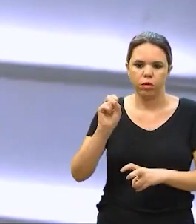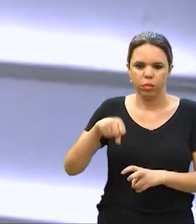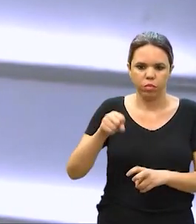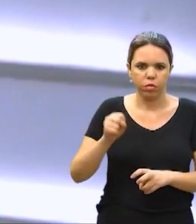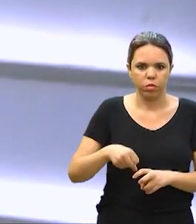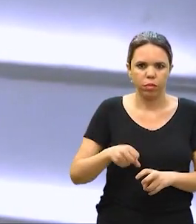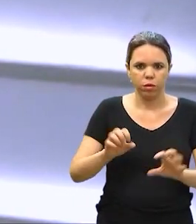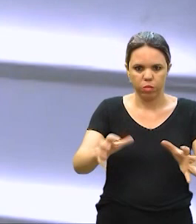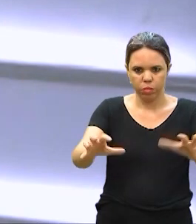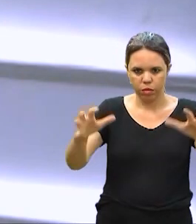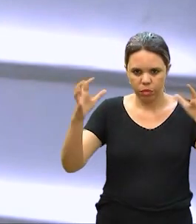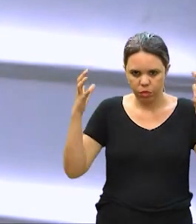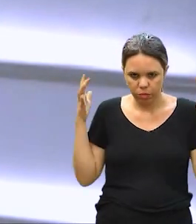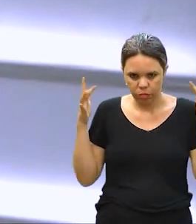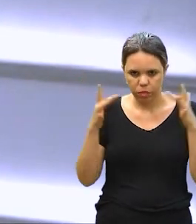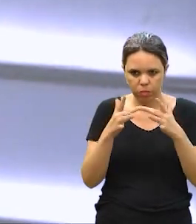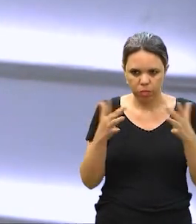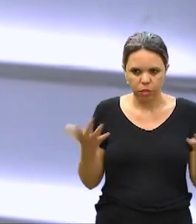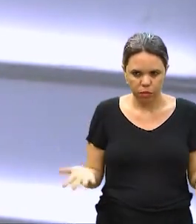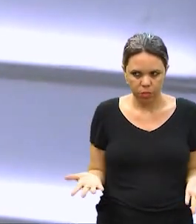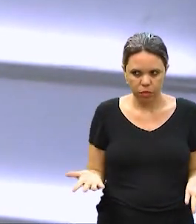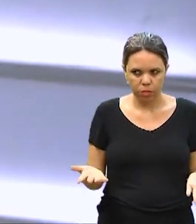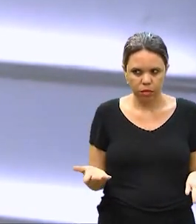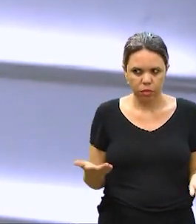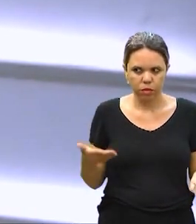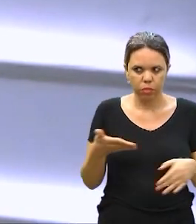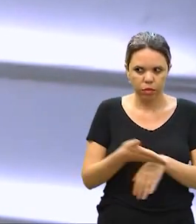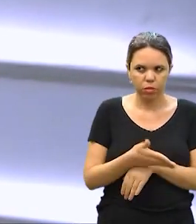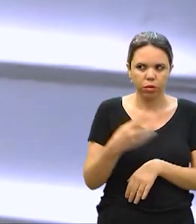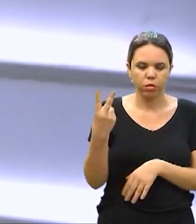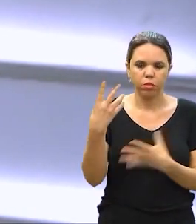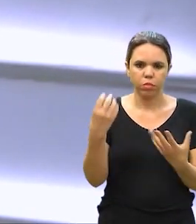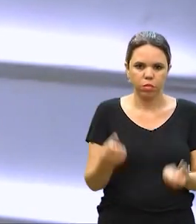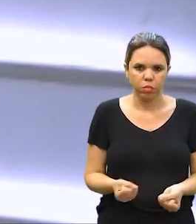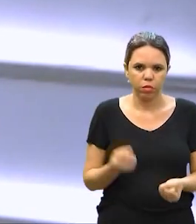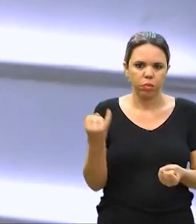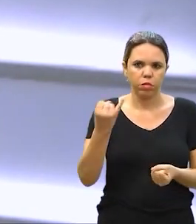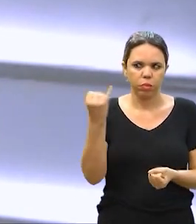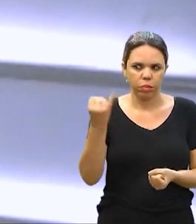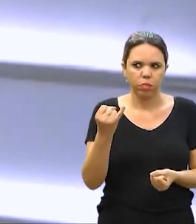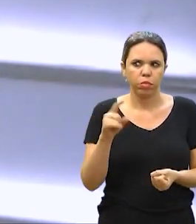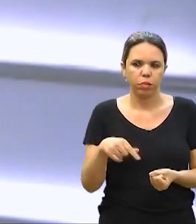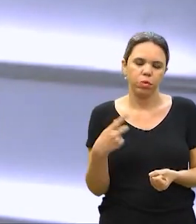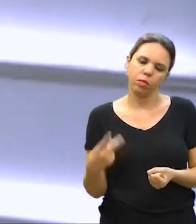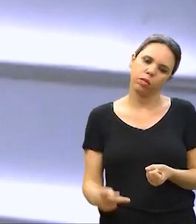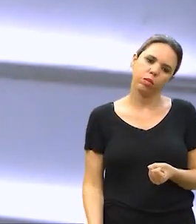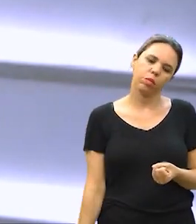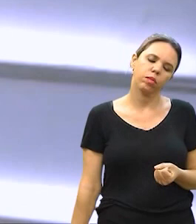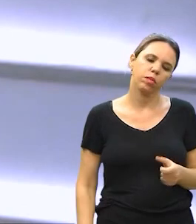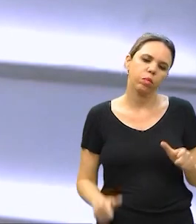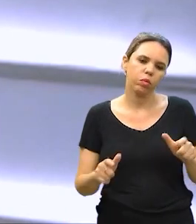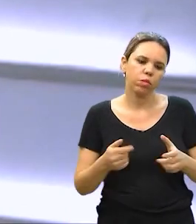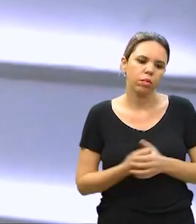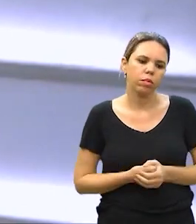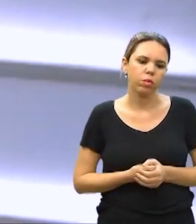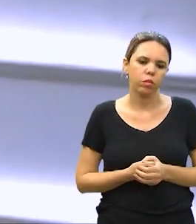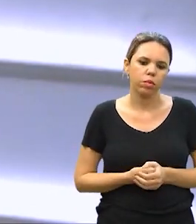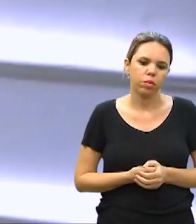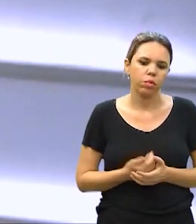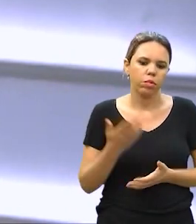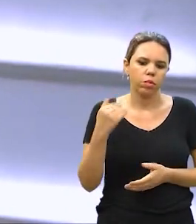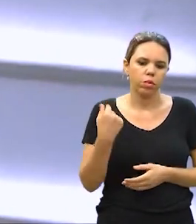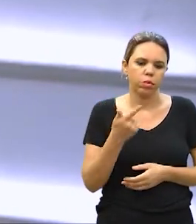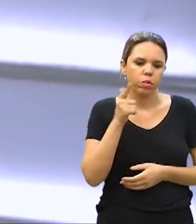nossas áreas de maior contato com a natureza, porque daí a gente vai reconhecer, né, a importância daquilo, desse espaço, e aí, quem sabe, a